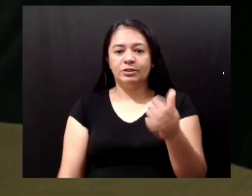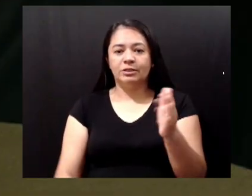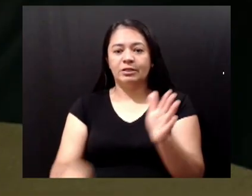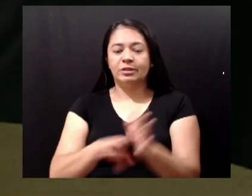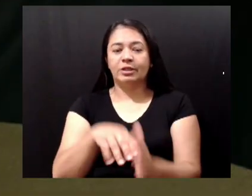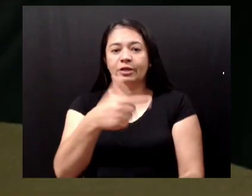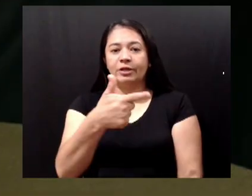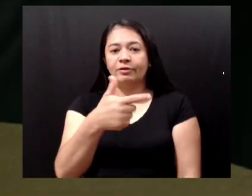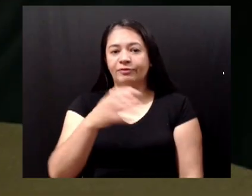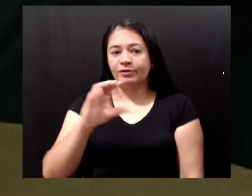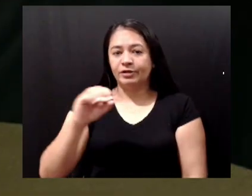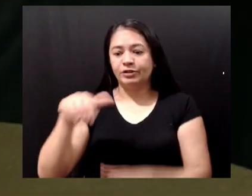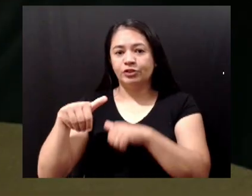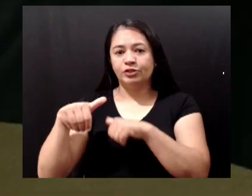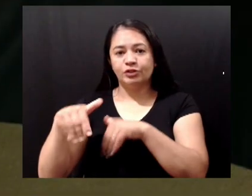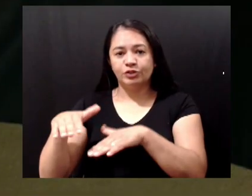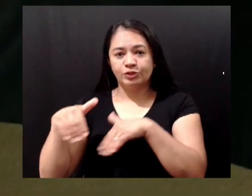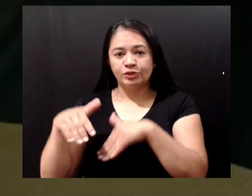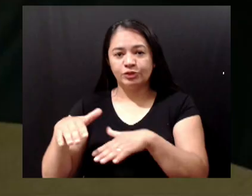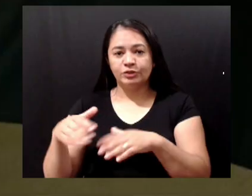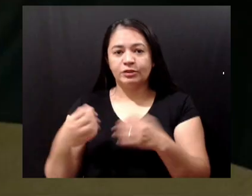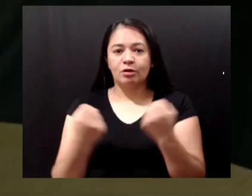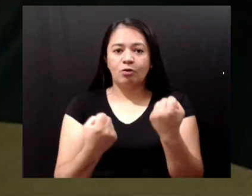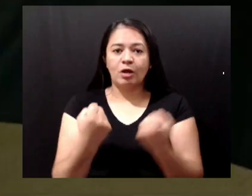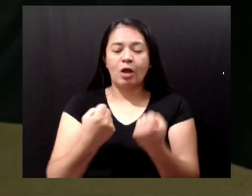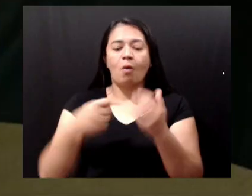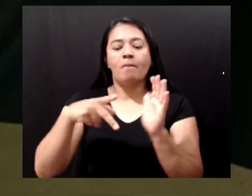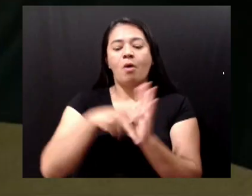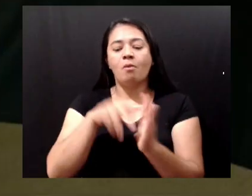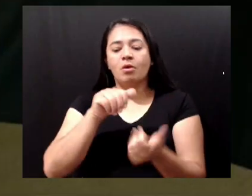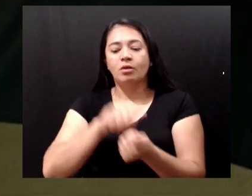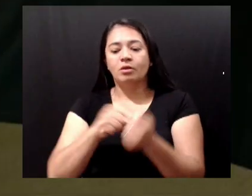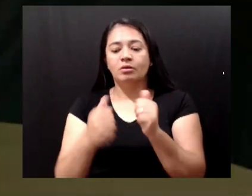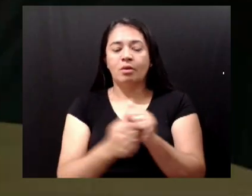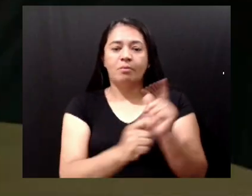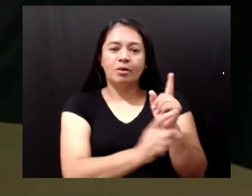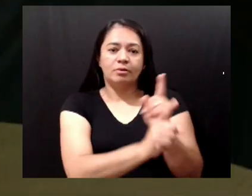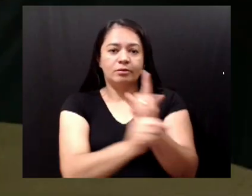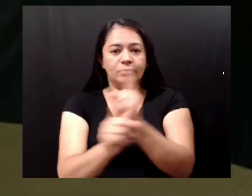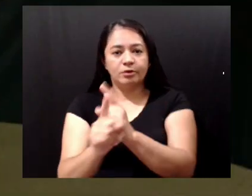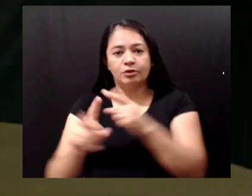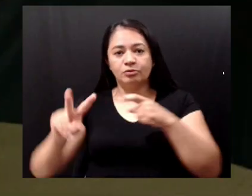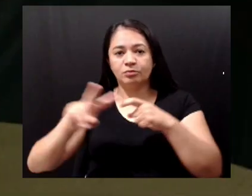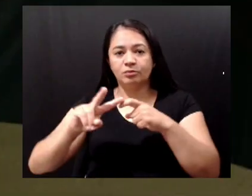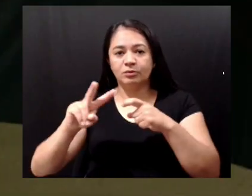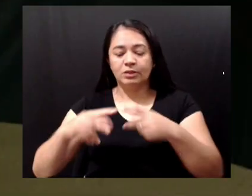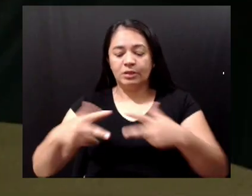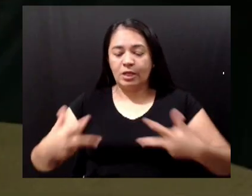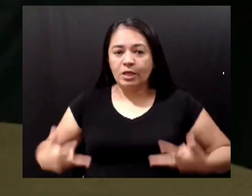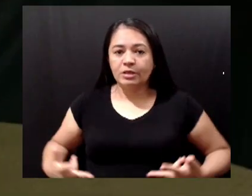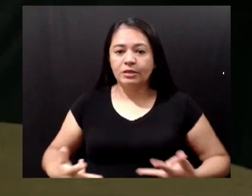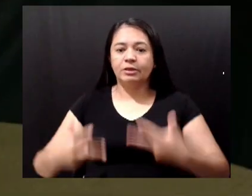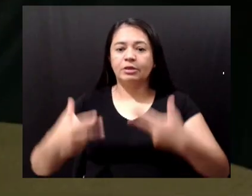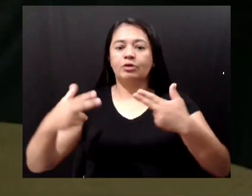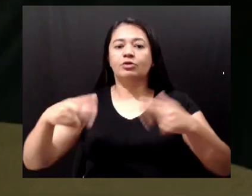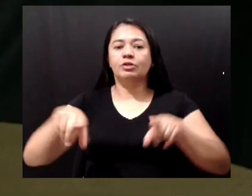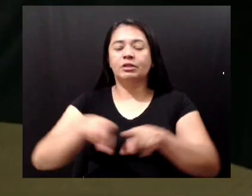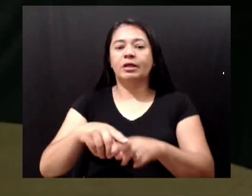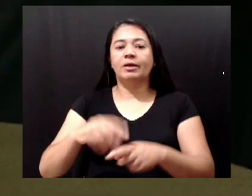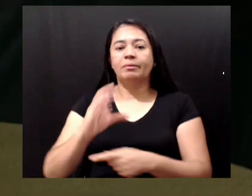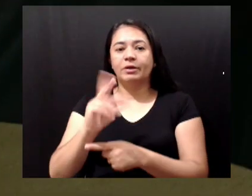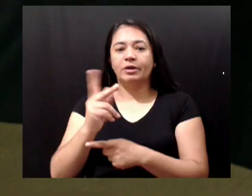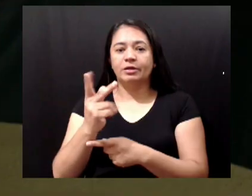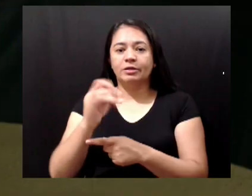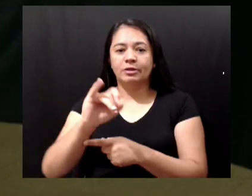que é um veículo adaptado para atendimentos veterinários. Além da cirurgia, os animais receberão um microchip com informações